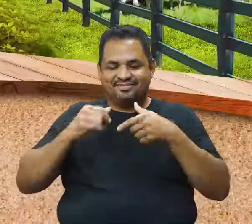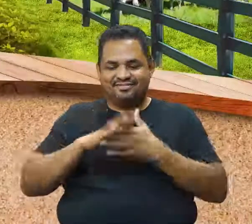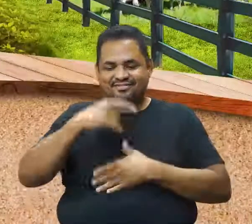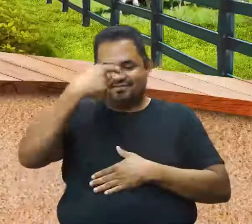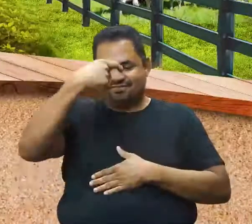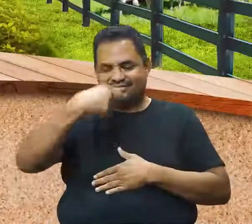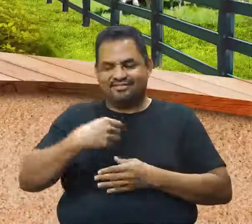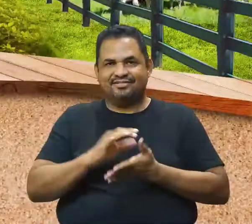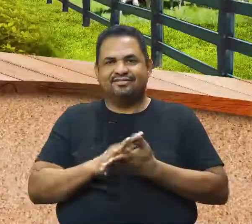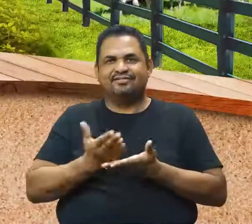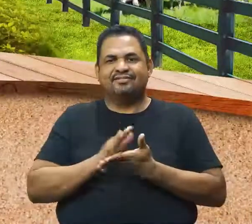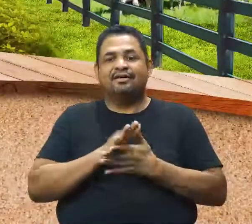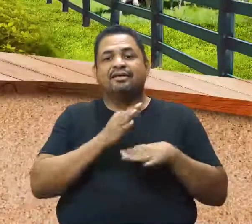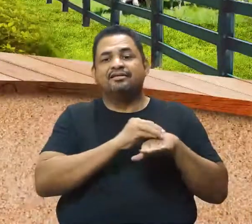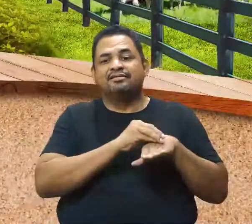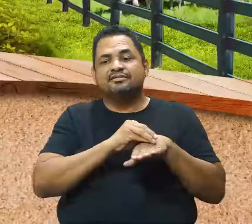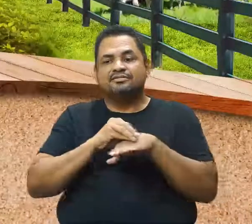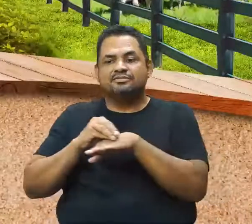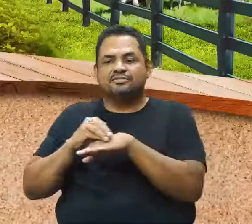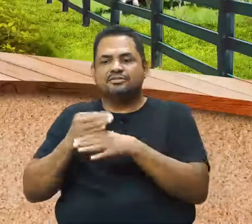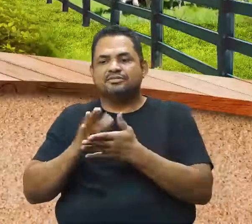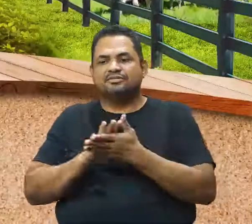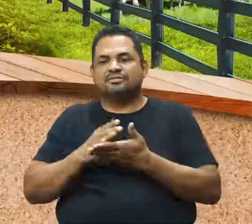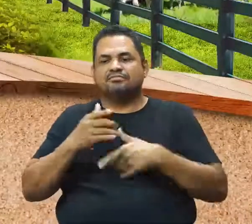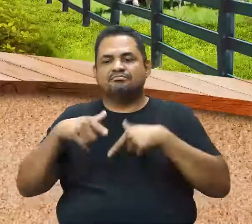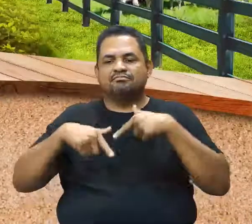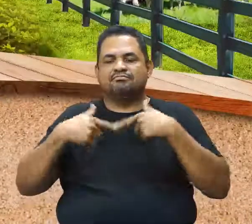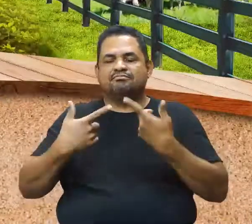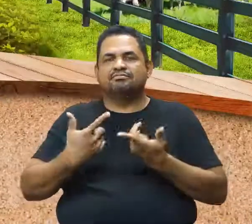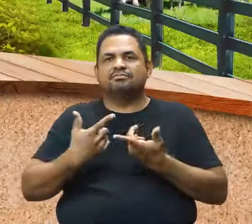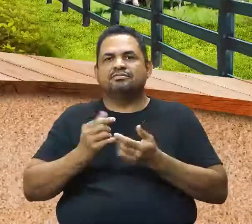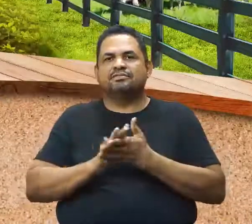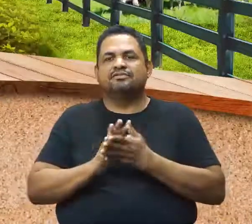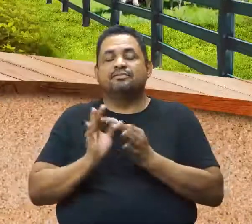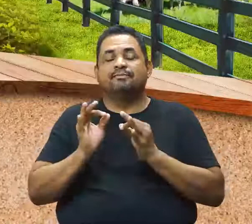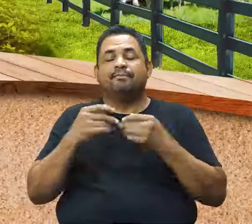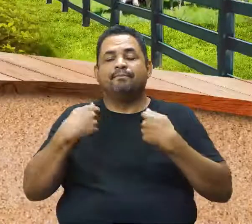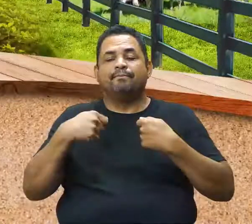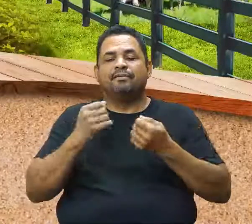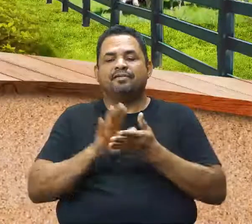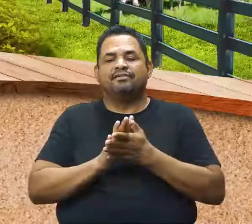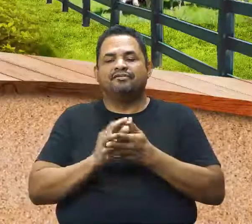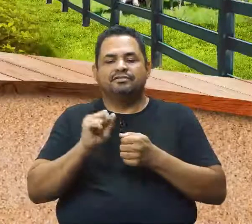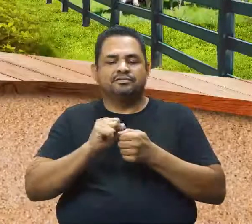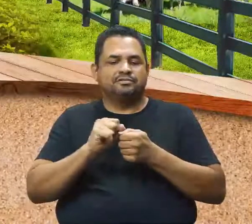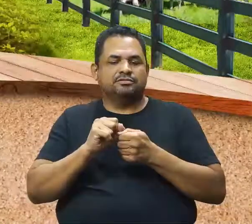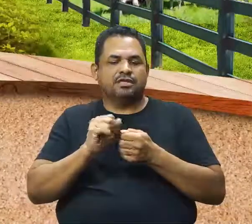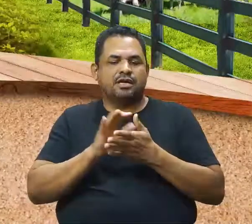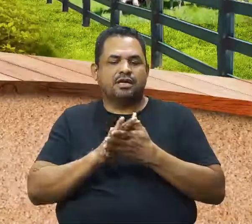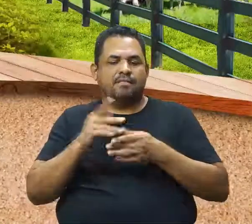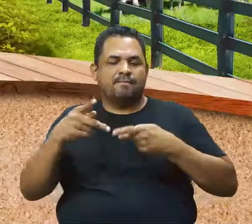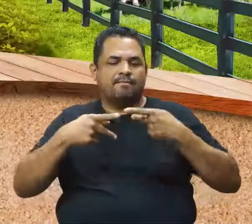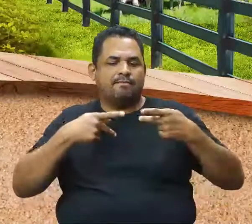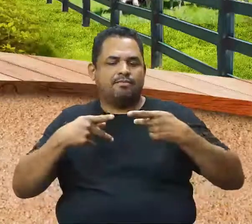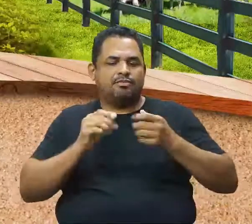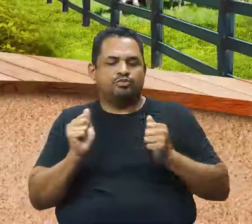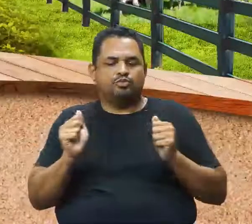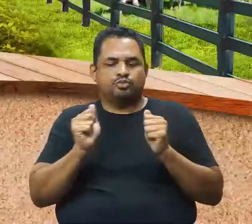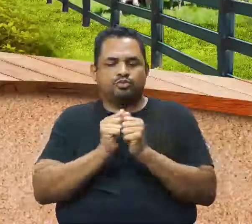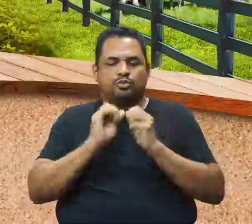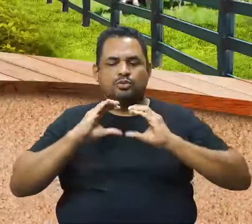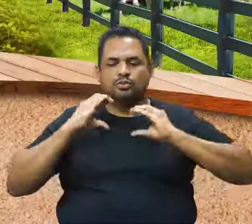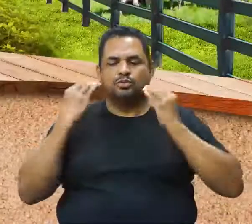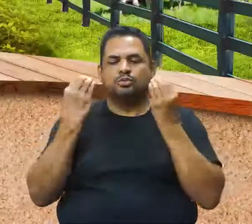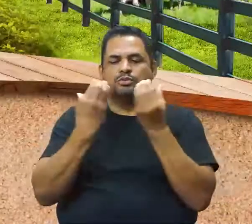escoar a sua produção, aí ele já tem que fazer o planejamento junto com uma infraestrutura na comunidade,